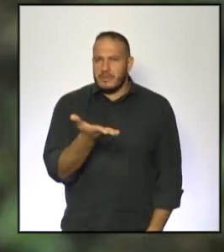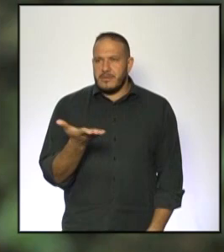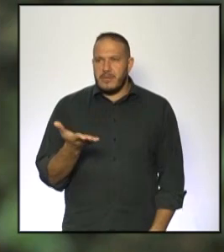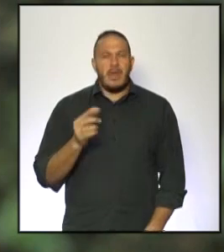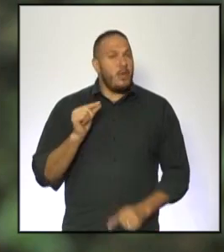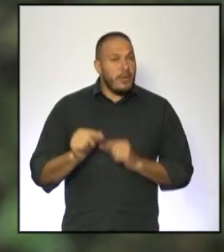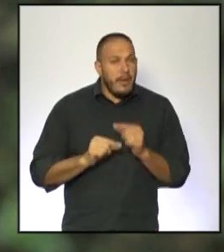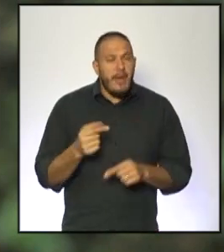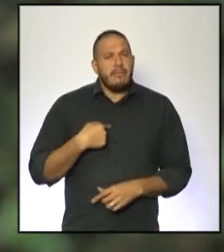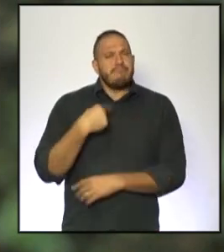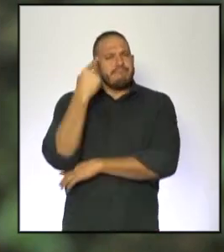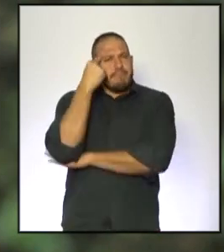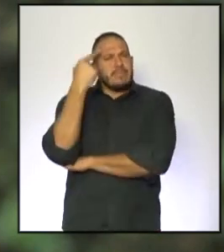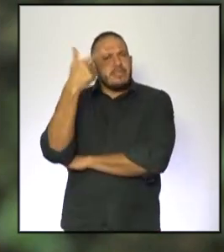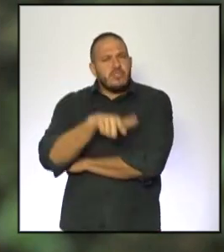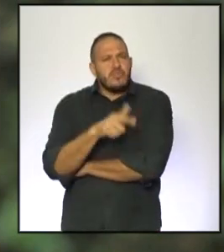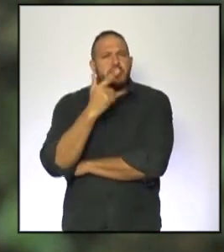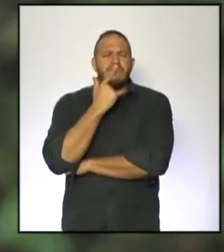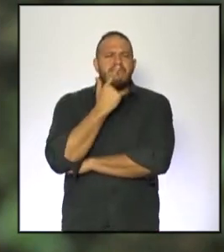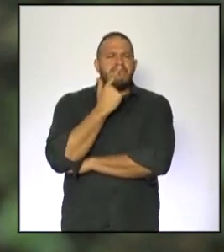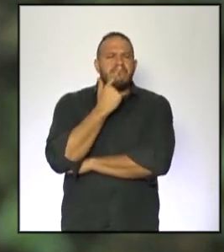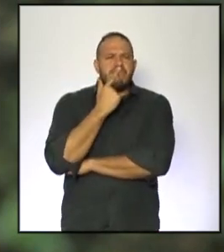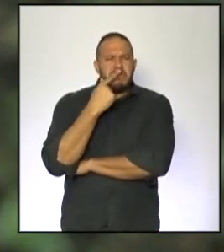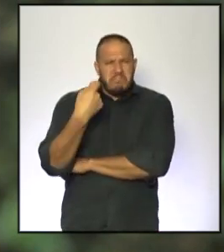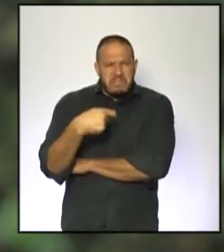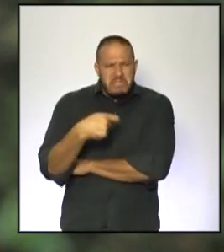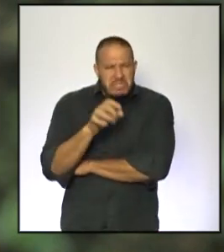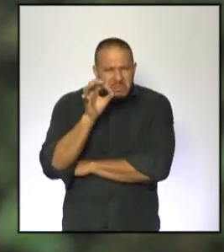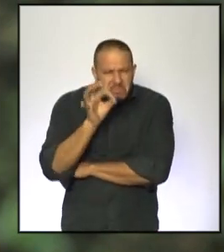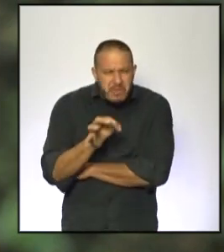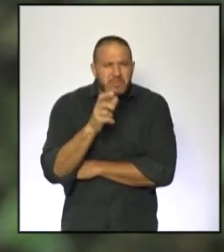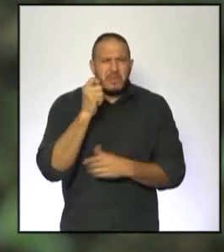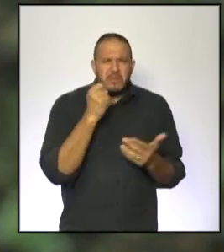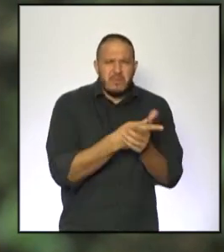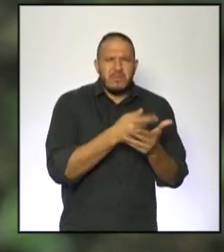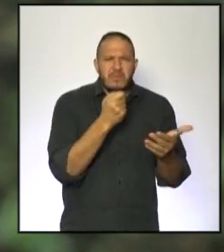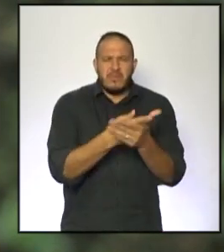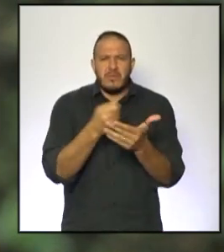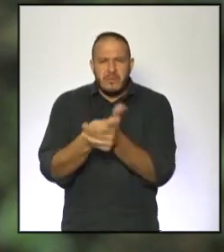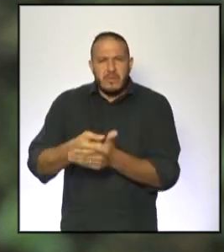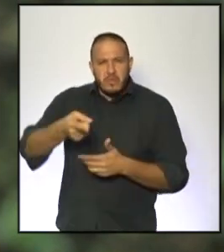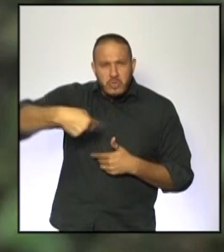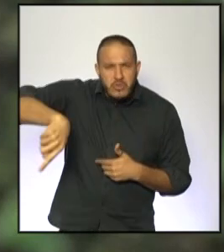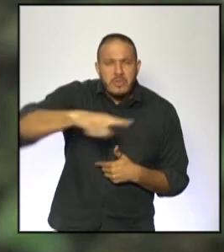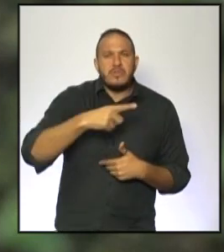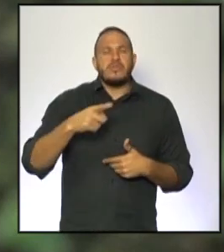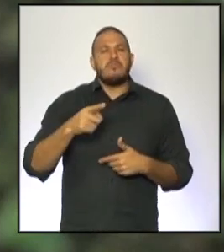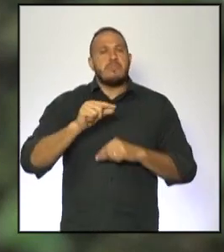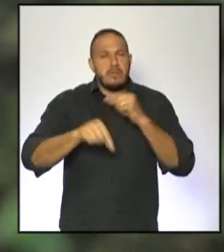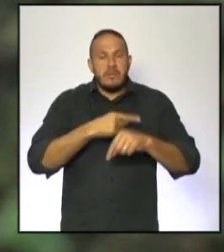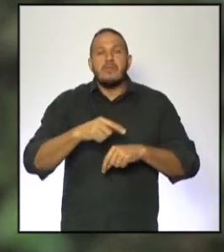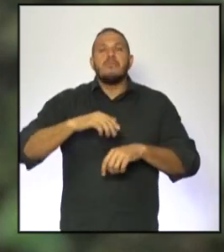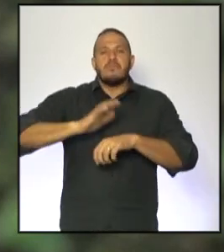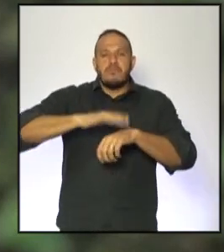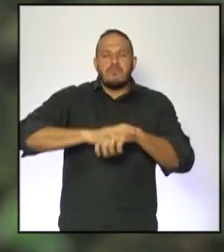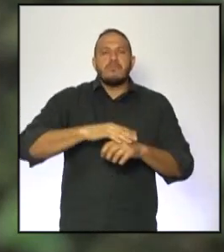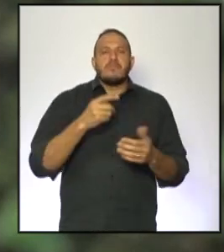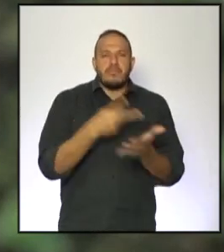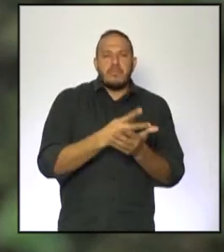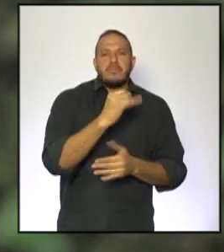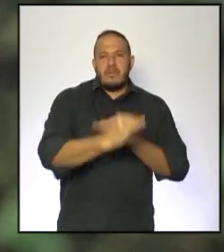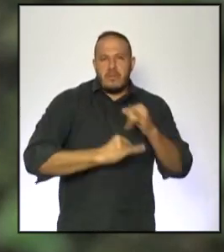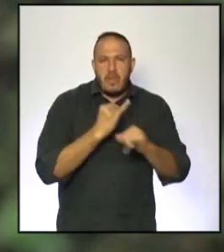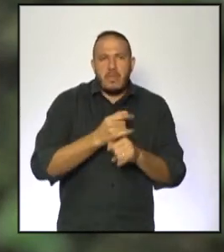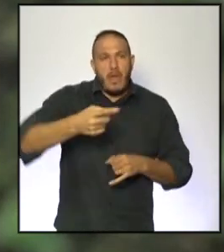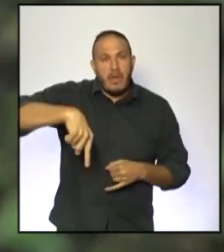é repensar se você precisa realmente comprar tudo o que você compra. Se você procurar na internet, talvez